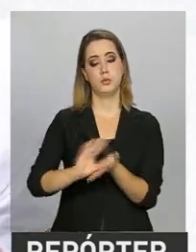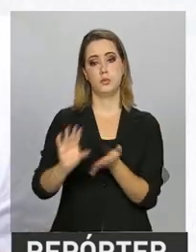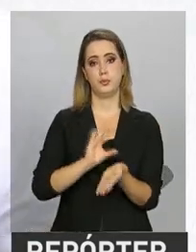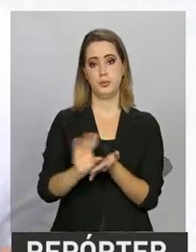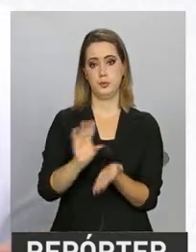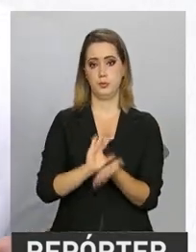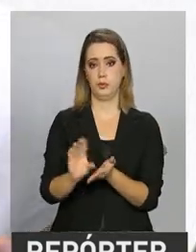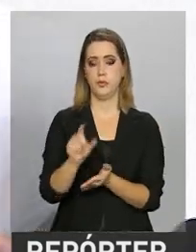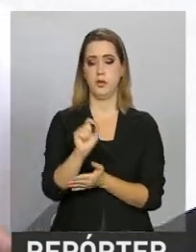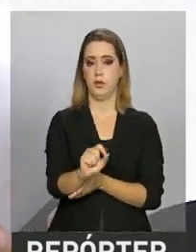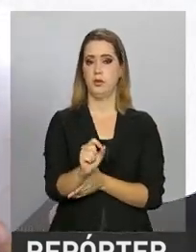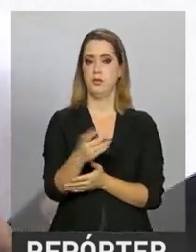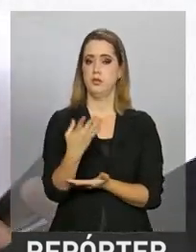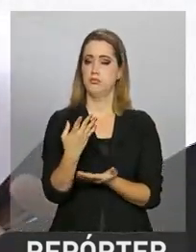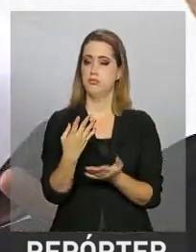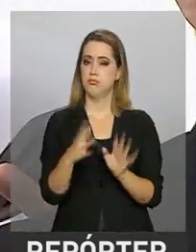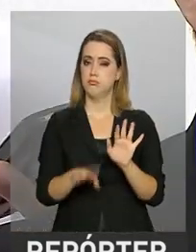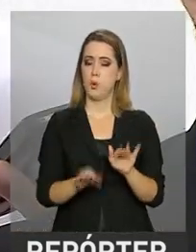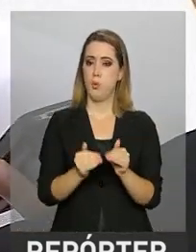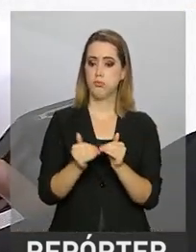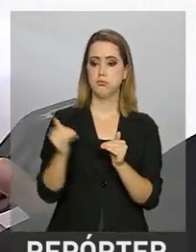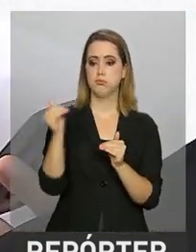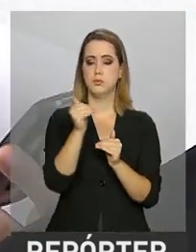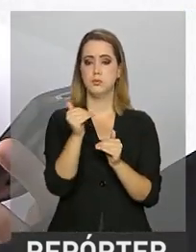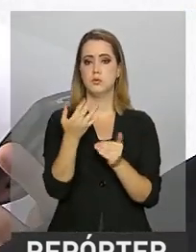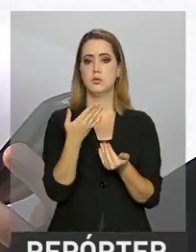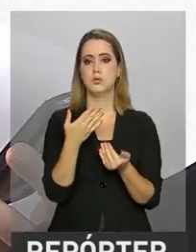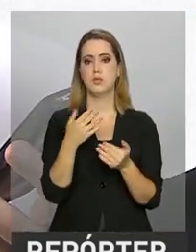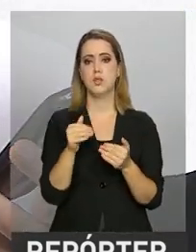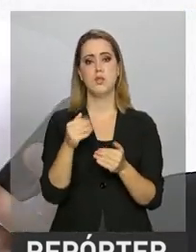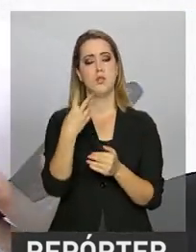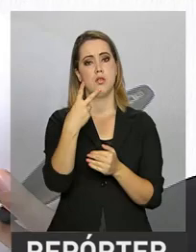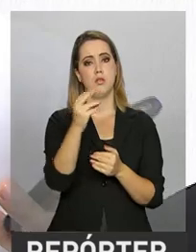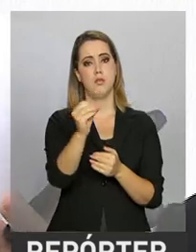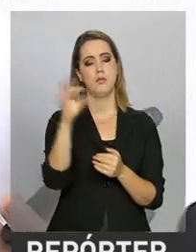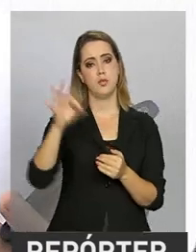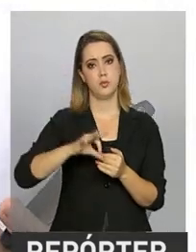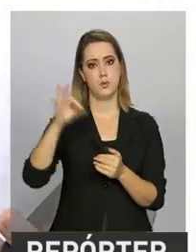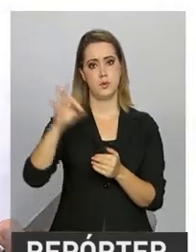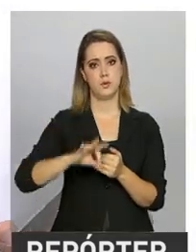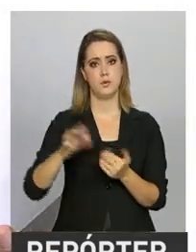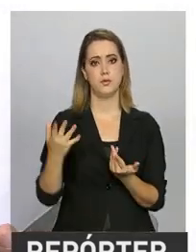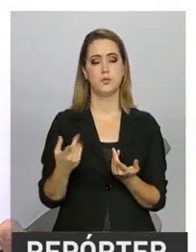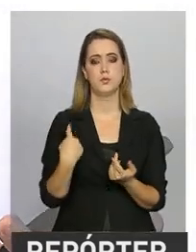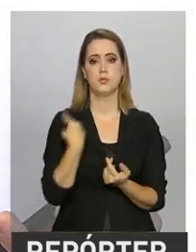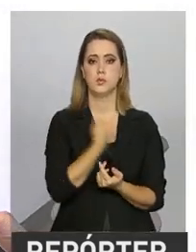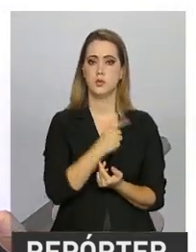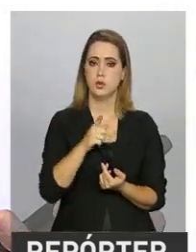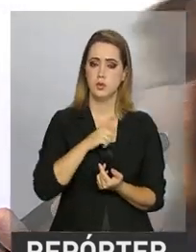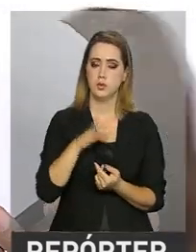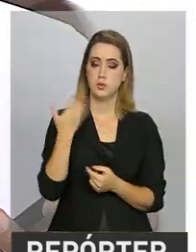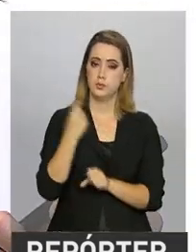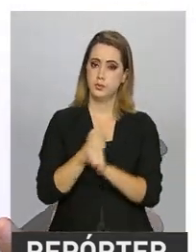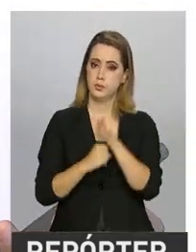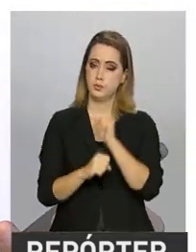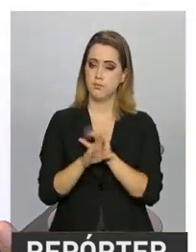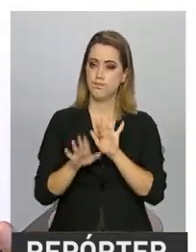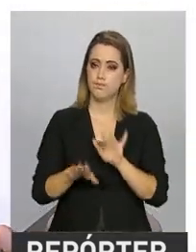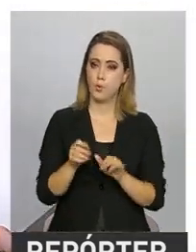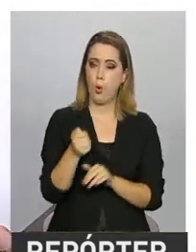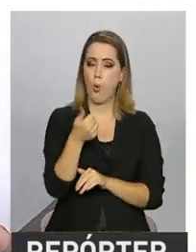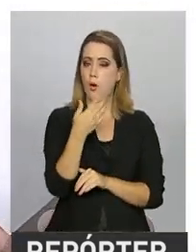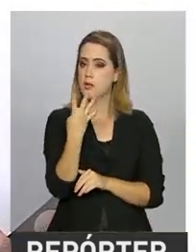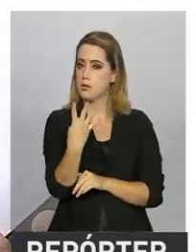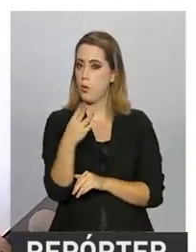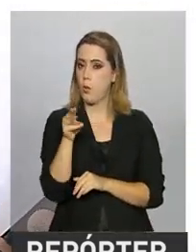Tecnologia, Inovação e Comunicações um aumento de investimentos em mais de 20%. Nós tivemos no ano passado aproximadamente